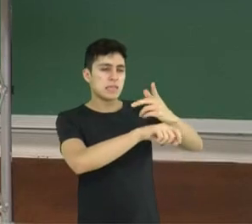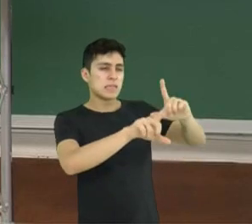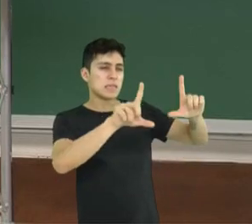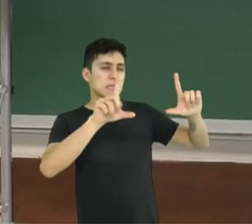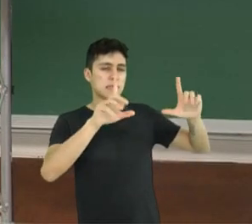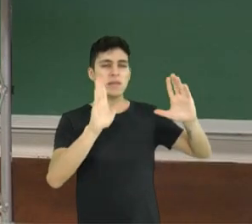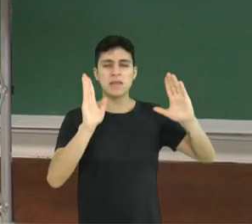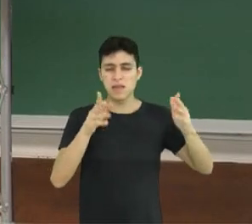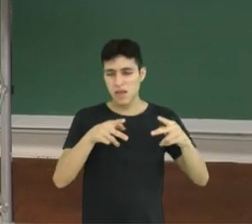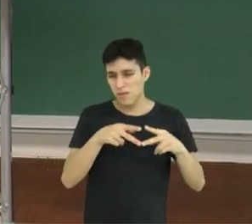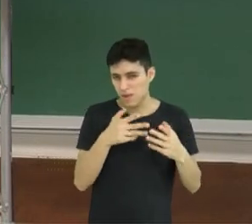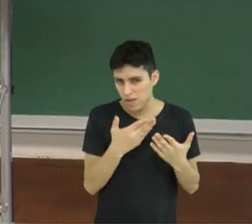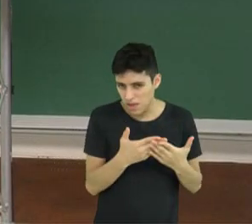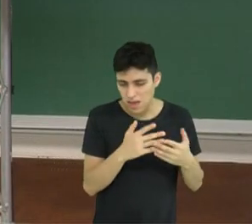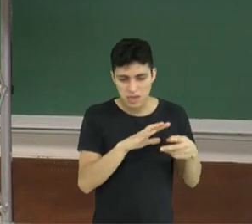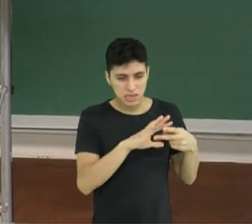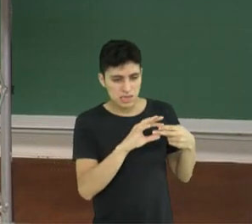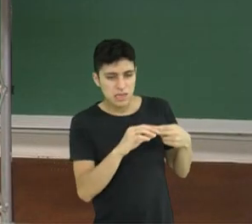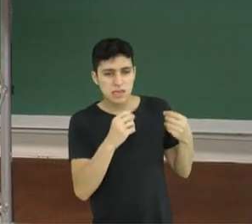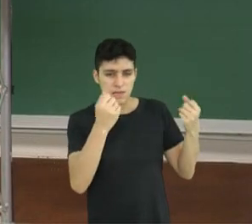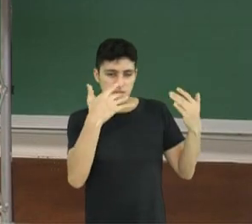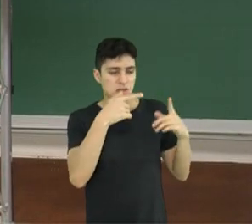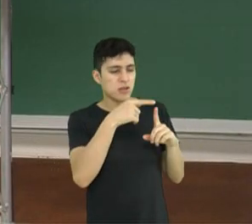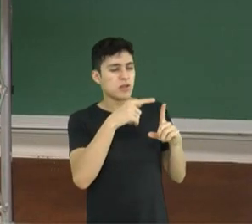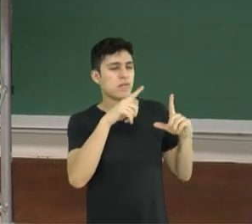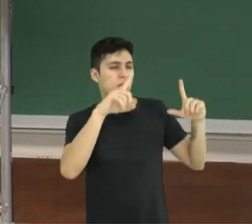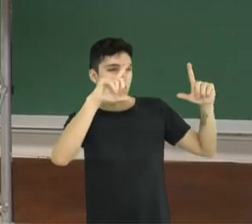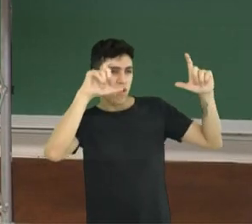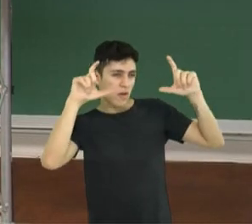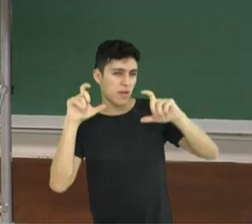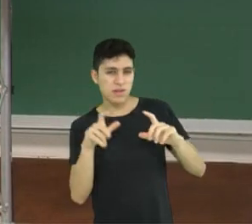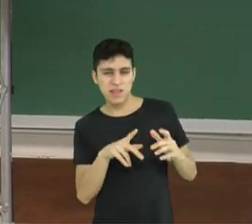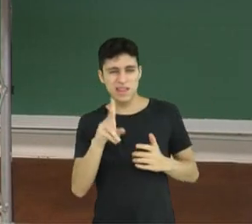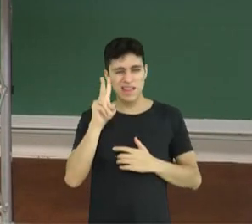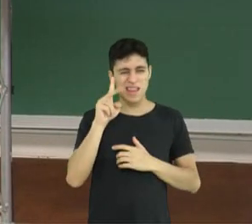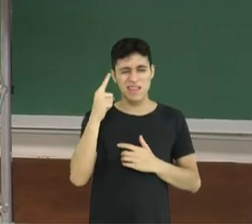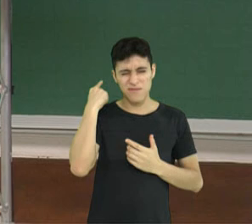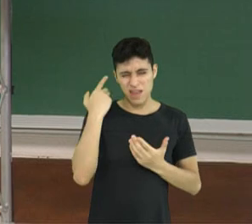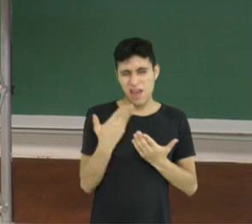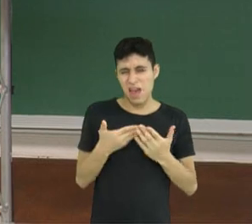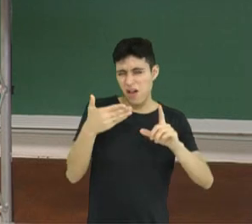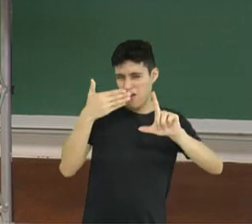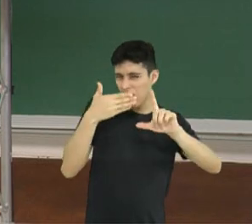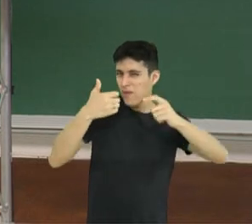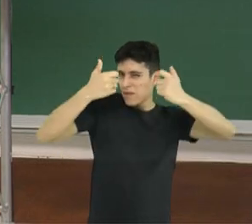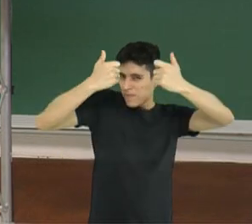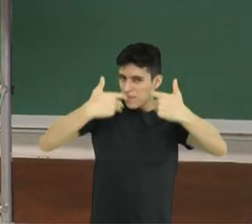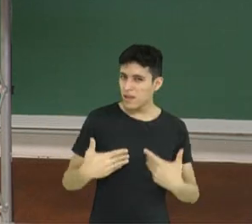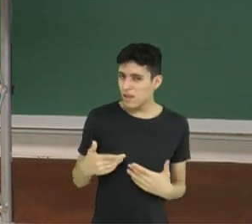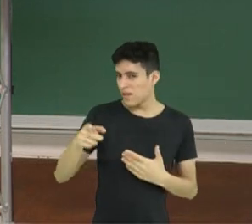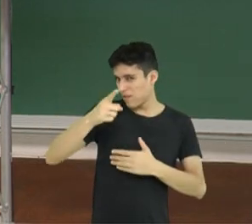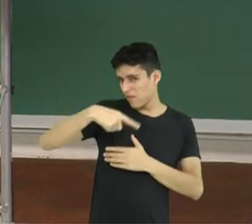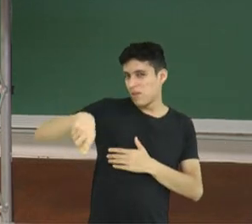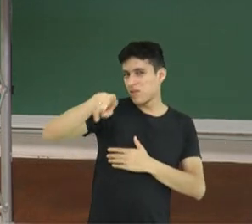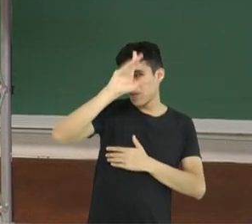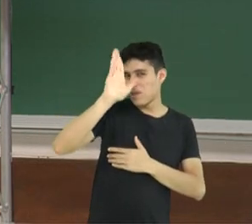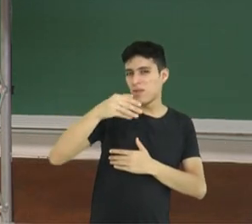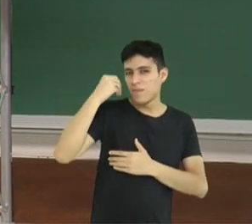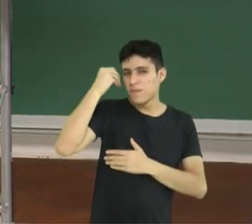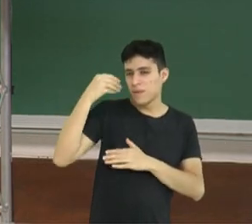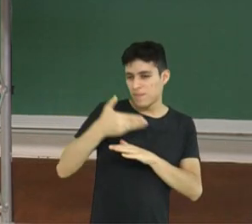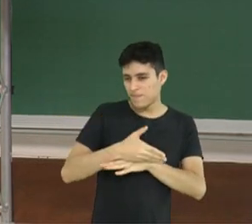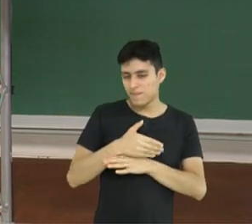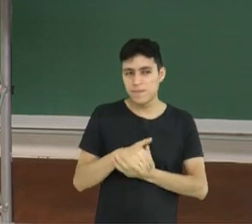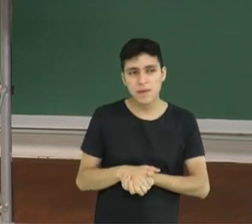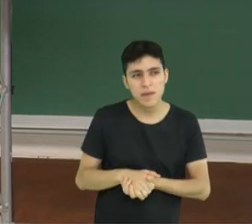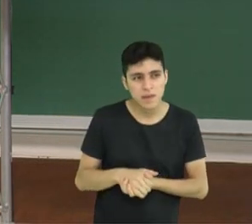teve duas aulas história do cinema a gente passou de fotografia fotografia como a gente fez aula ao vivo de fotografia Você lembra muito bem Que você participou né